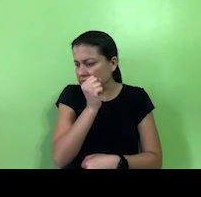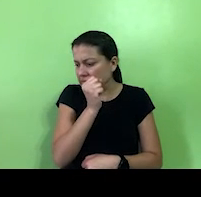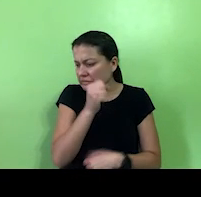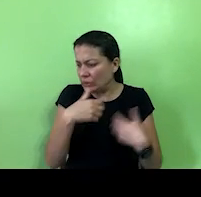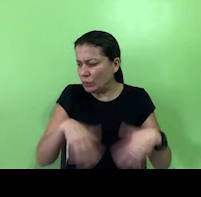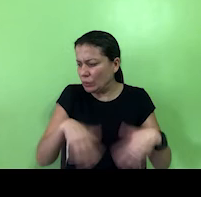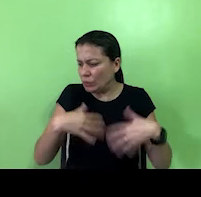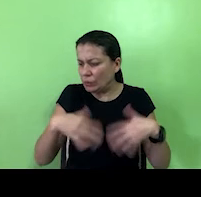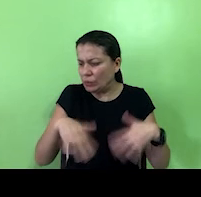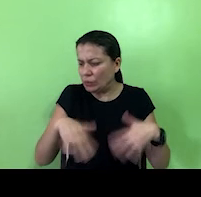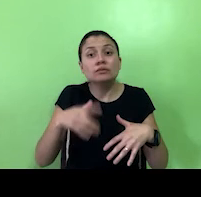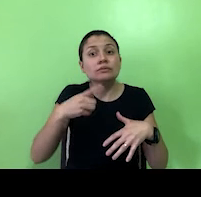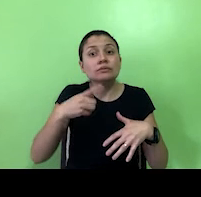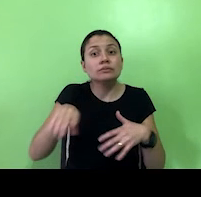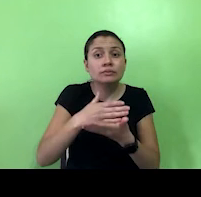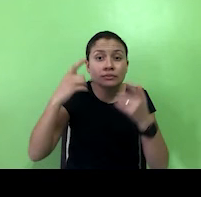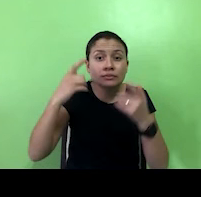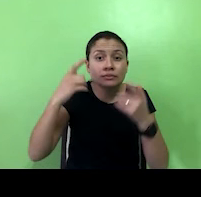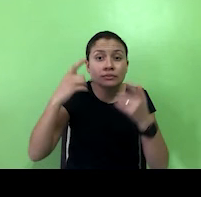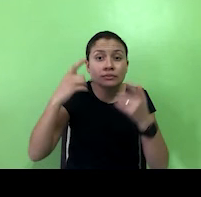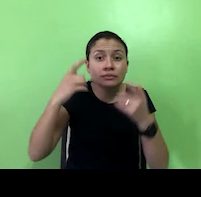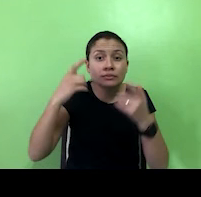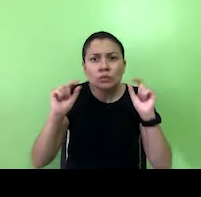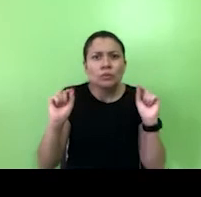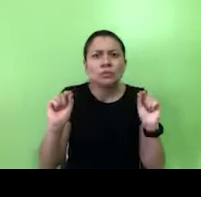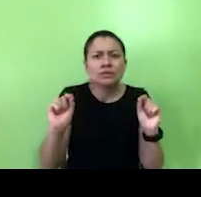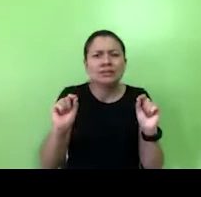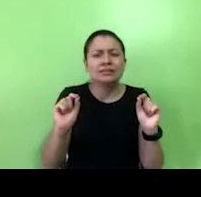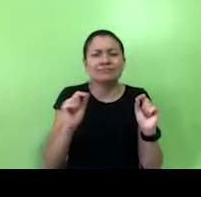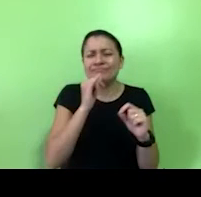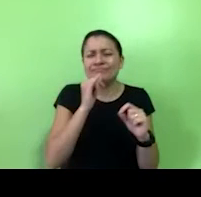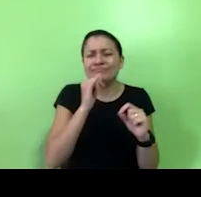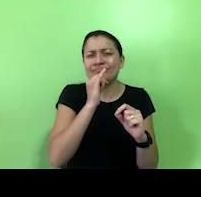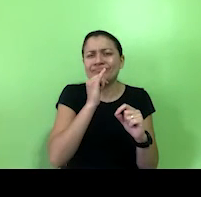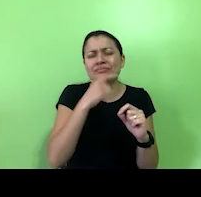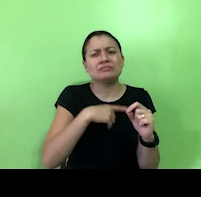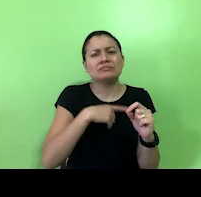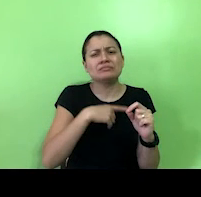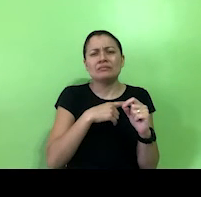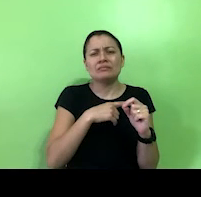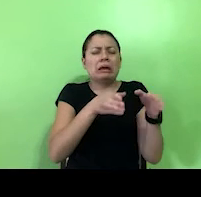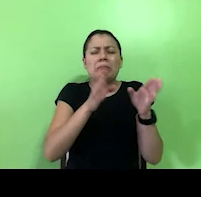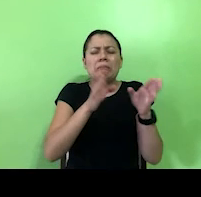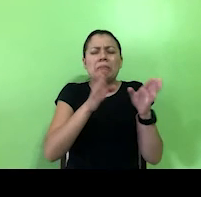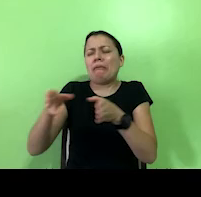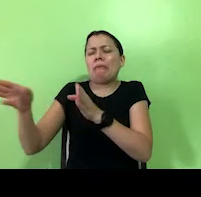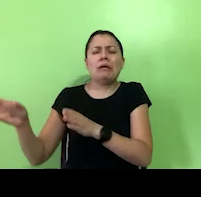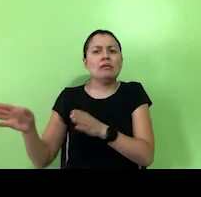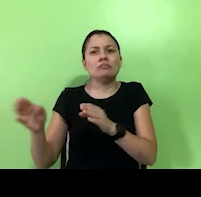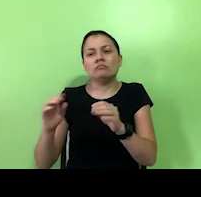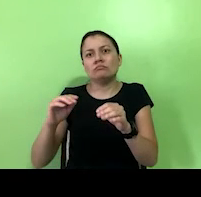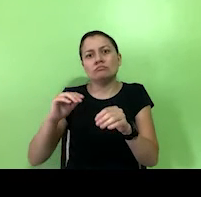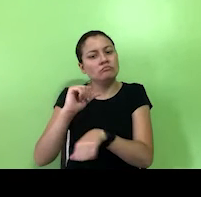passou a se preocupar em quebrar as etapas, evitar ao máximo as abstrações e, principalmente, se certificar